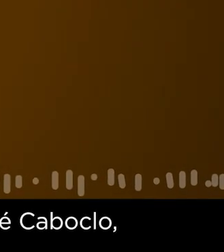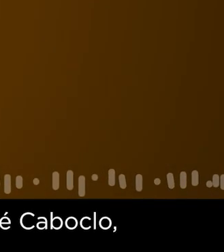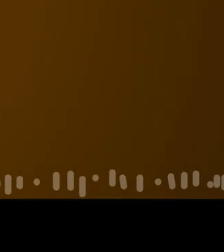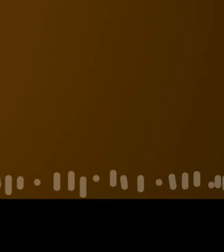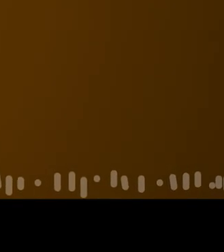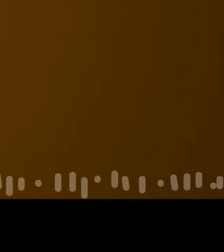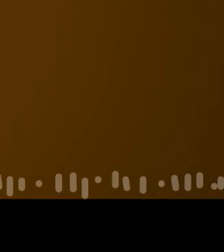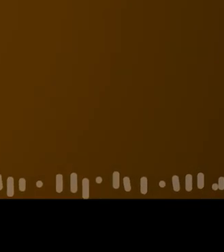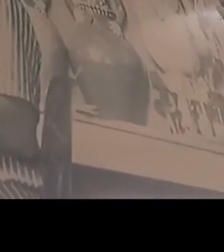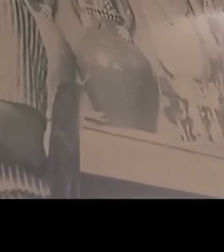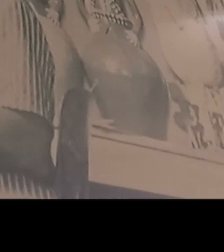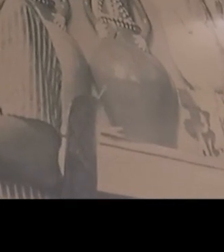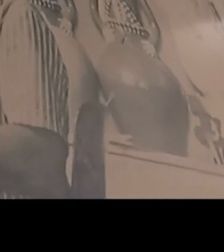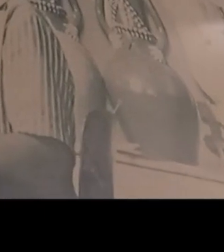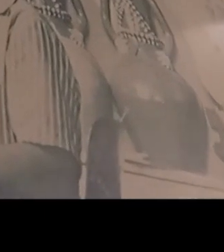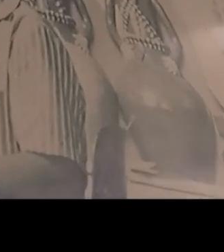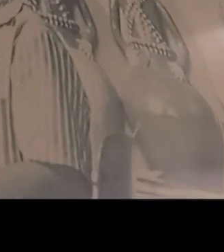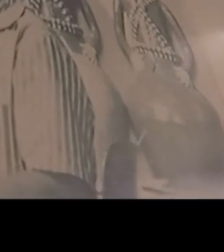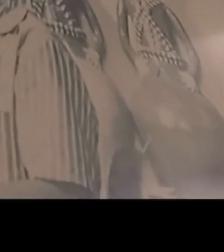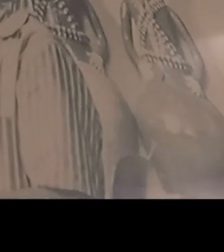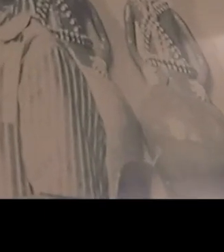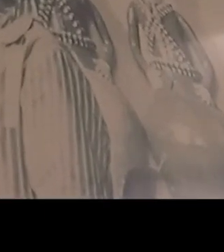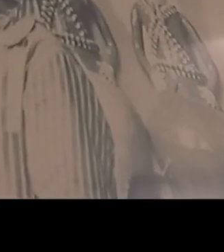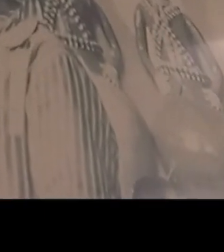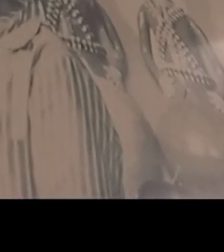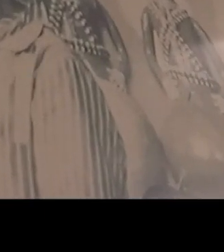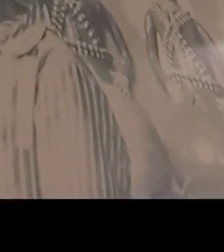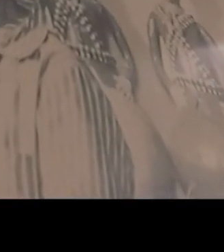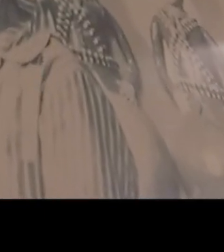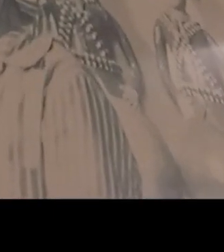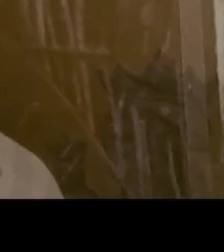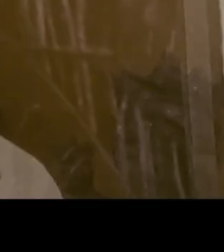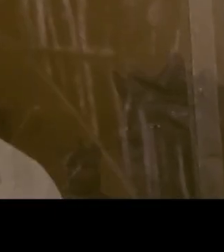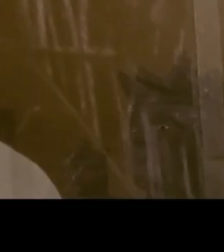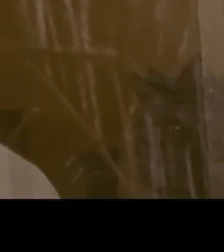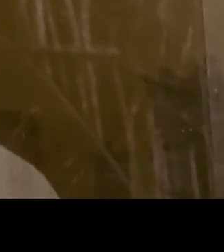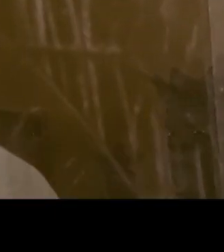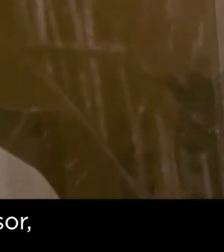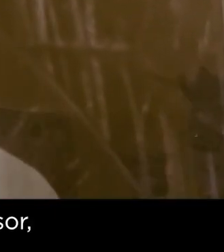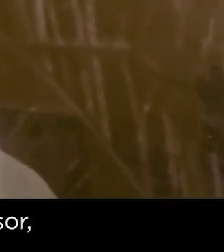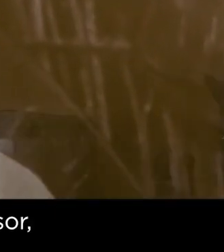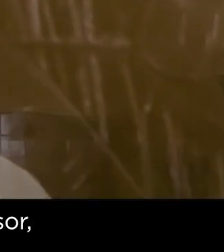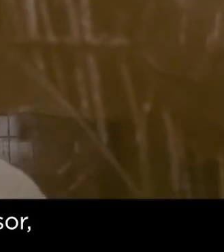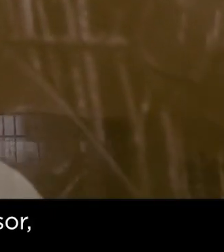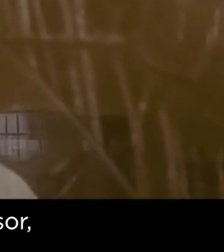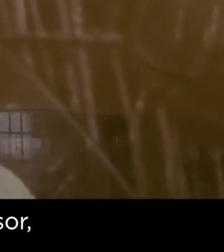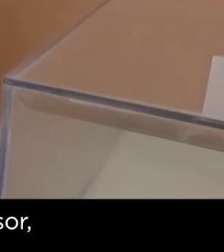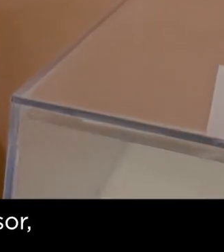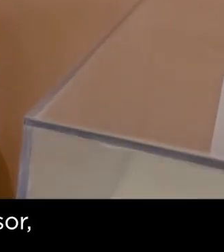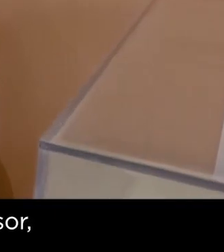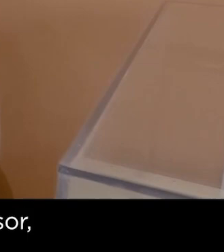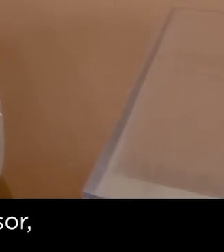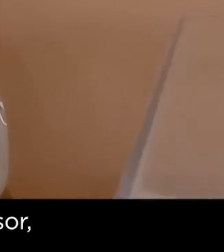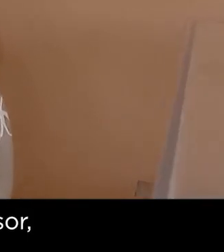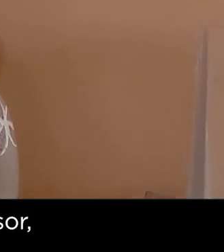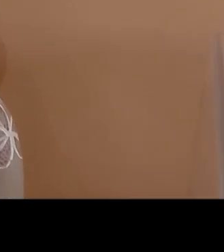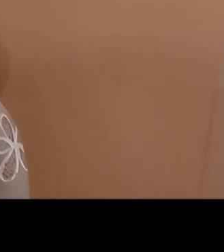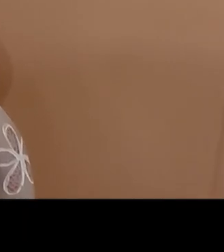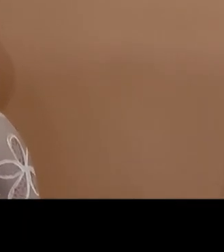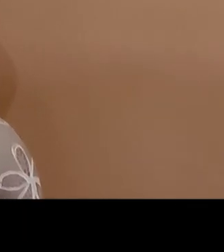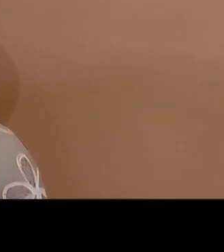Caboclo, que no dia 28 de março completaria 100 anos em 2021. Zé Caboclo foi também um